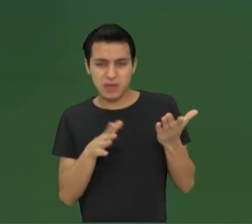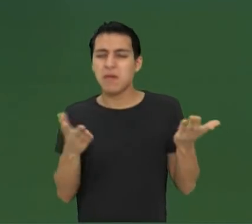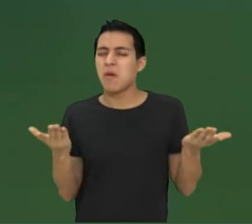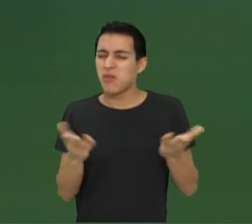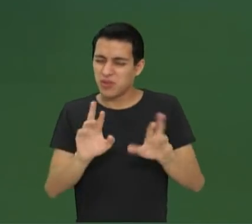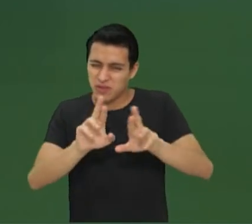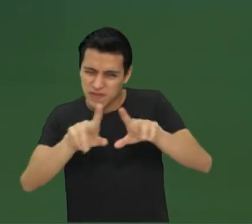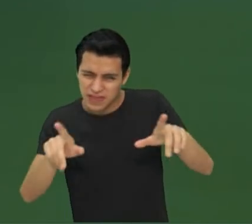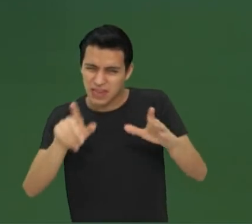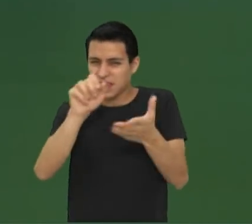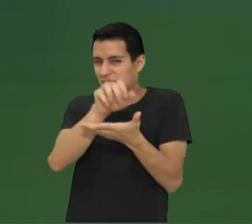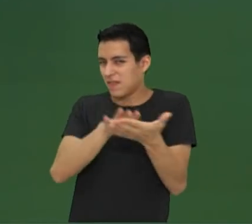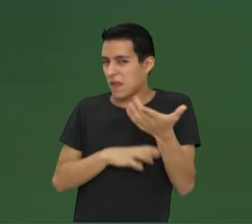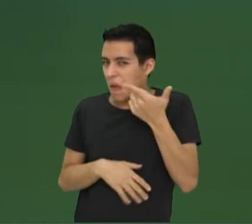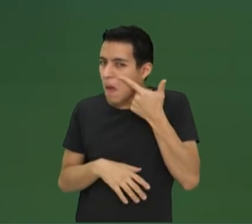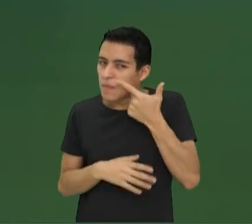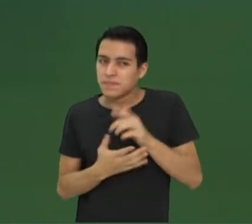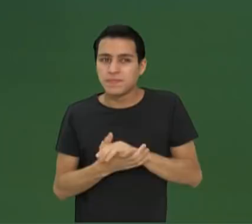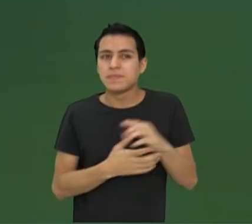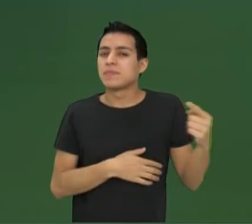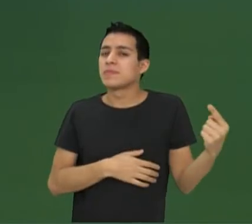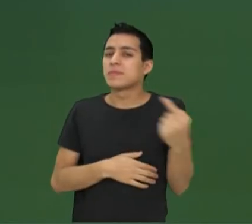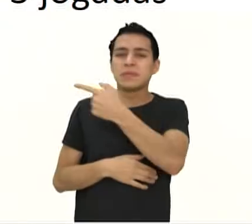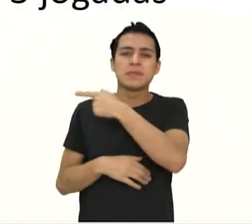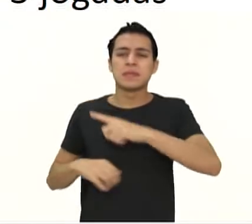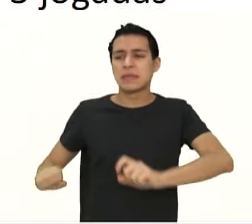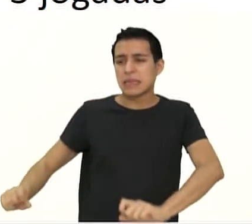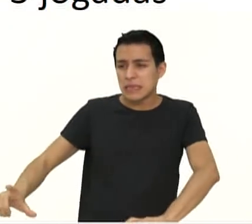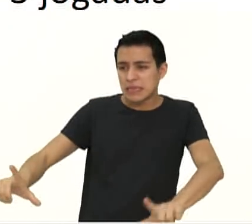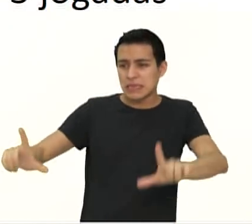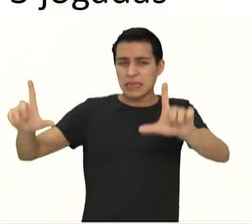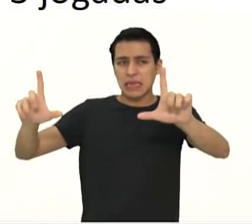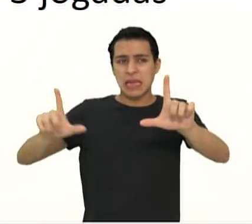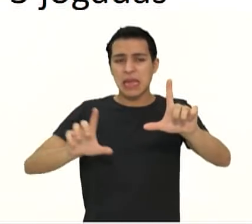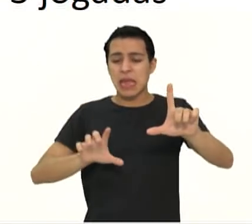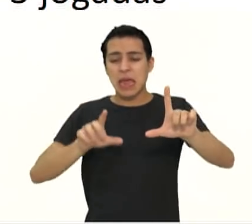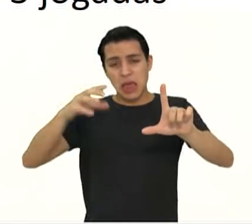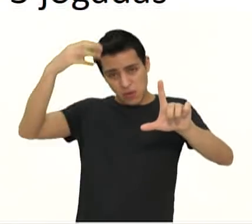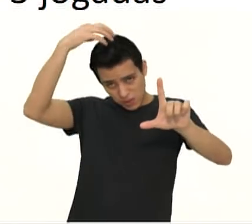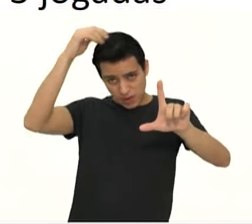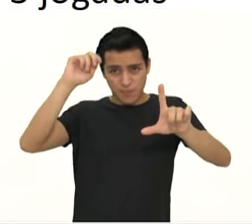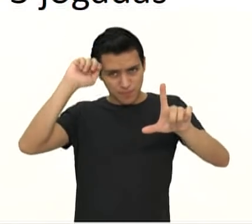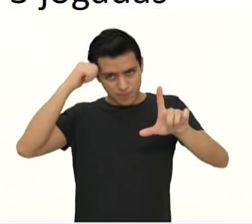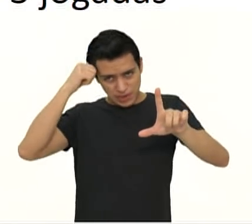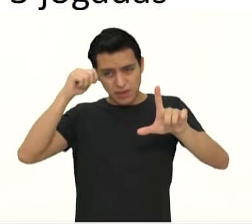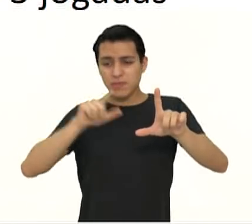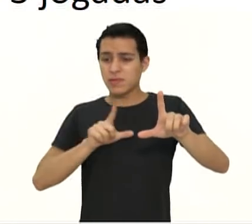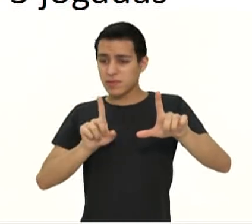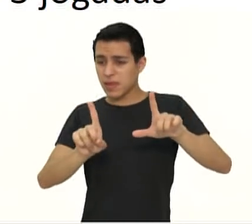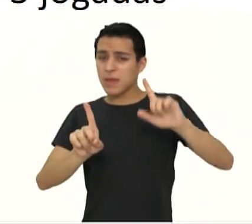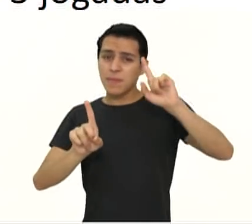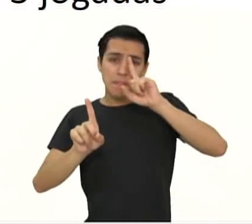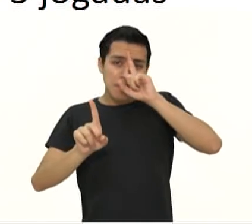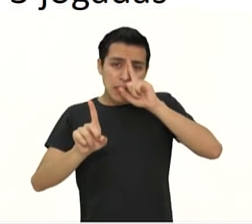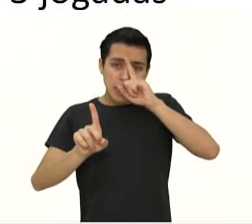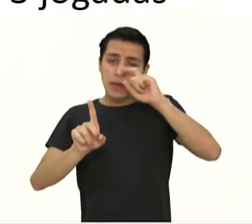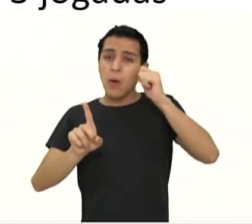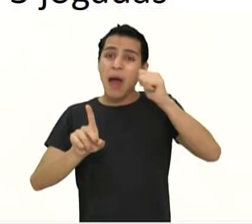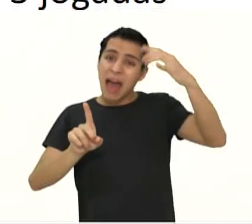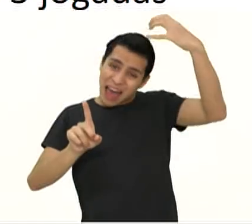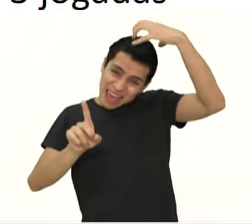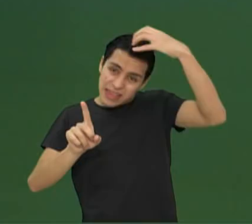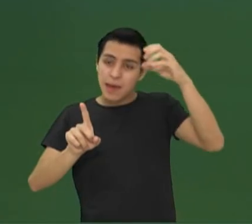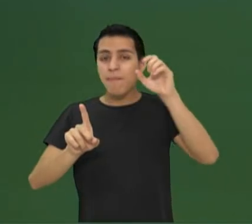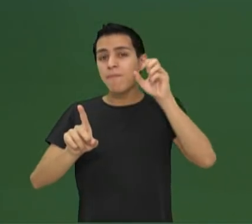diferente as atividades, né? Na imagem ao lado, o rei preto está sofrendo um cheque, dado pela rainha branca. Presta atenção